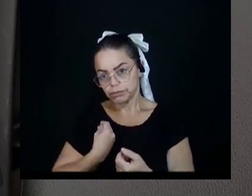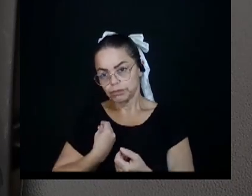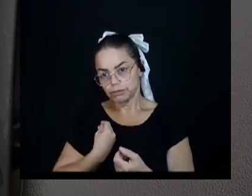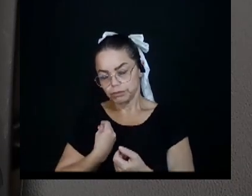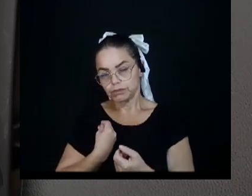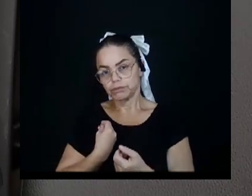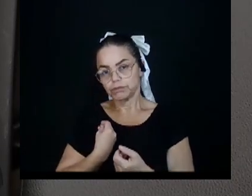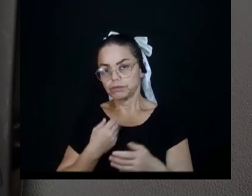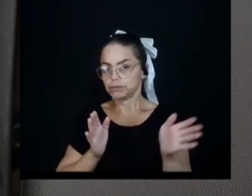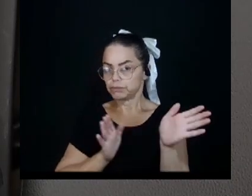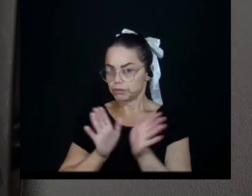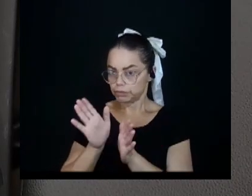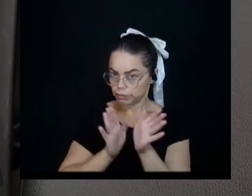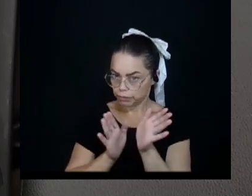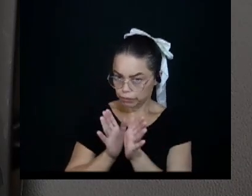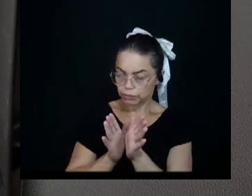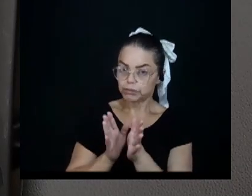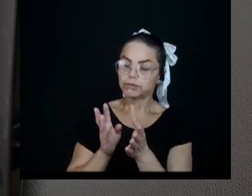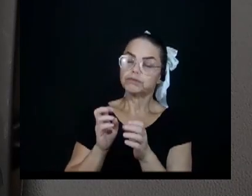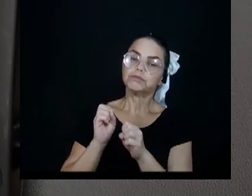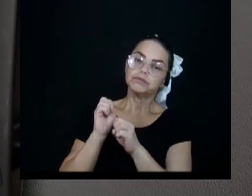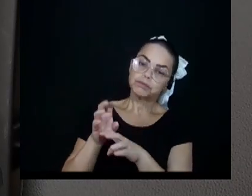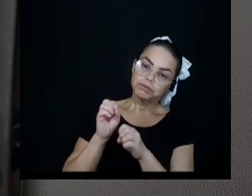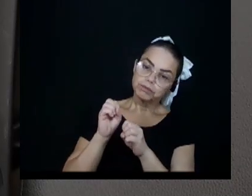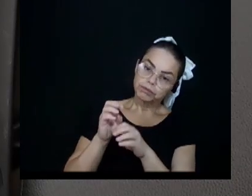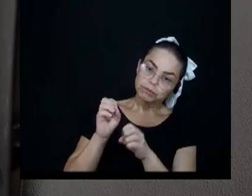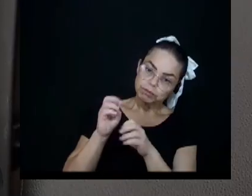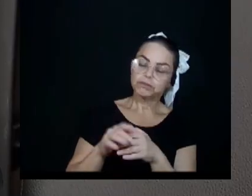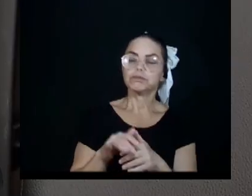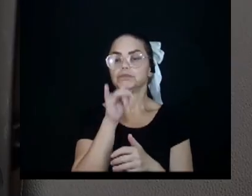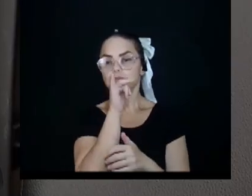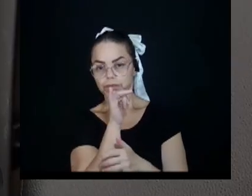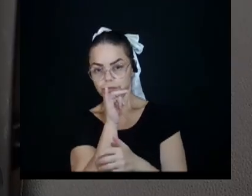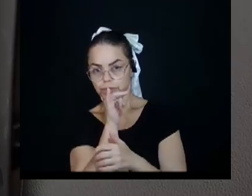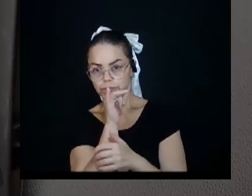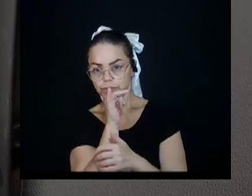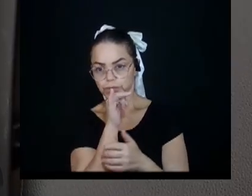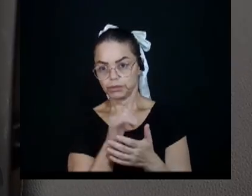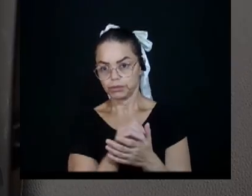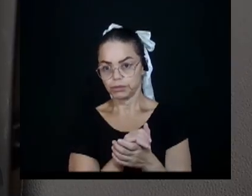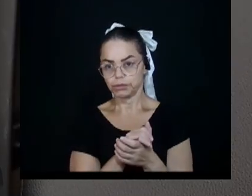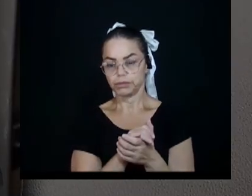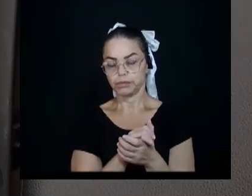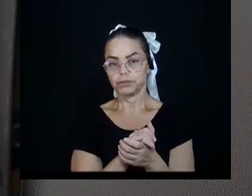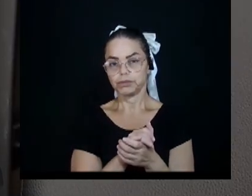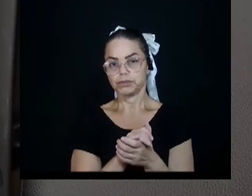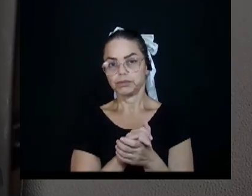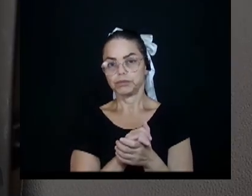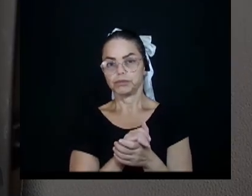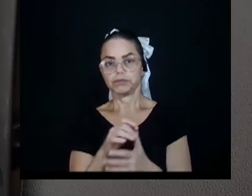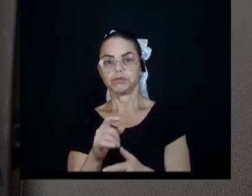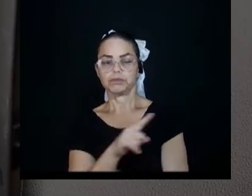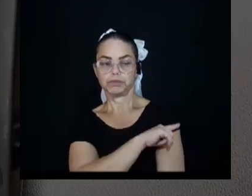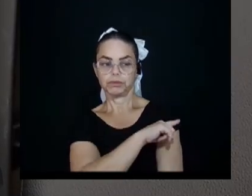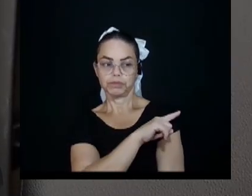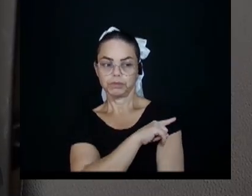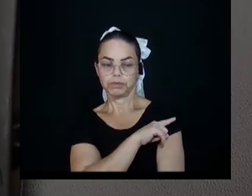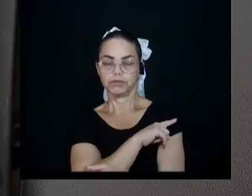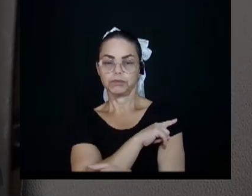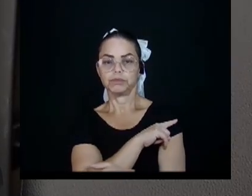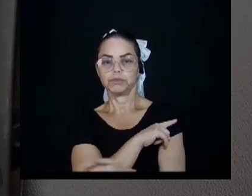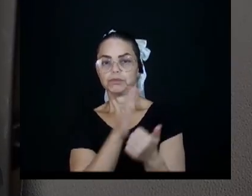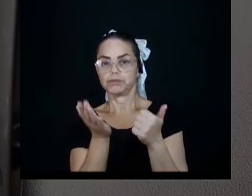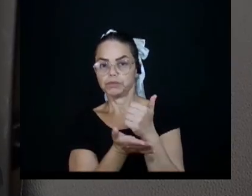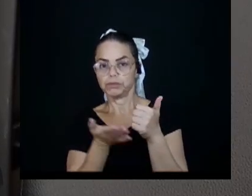qualidade à educação, né? Então, por exemplo, no Fundamental 1, nós estamos falando em